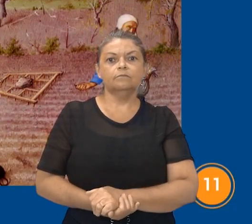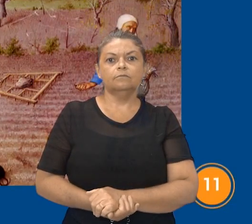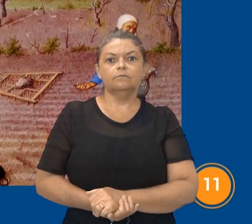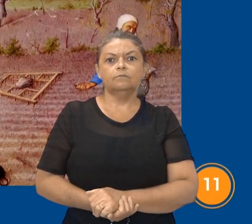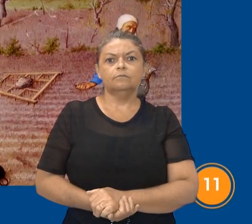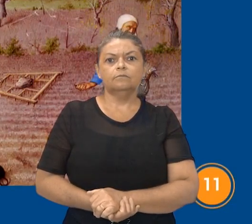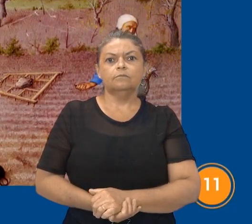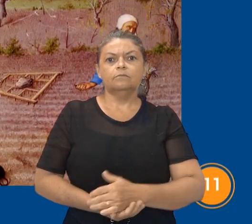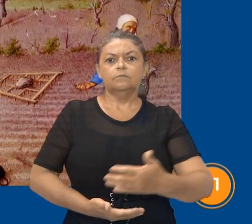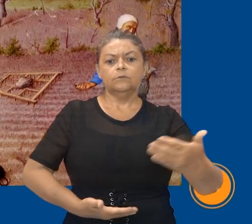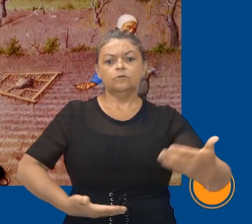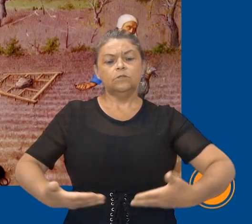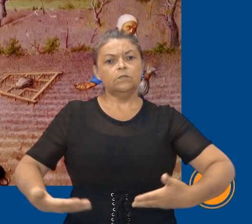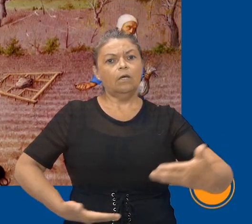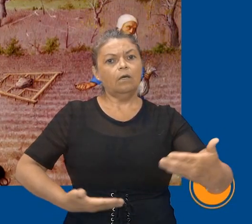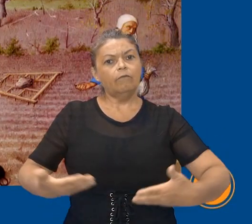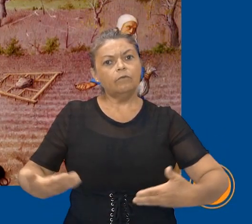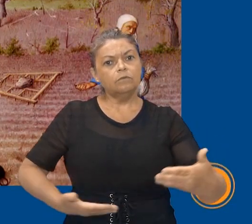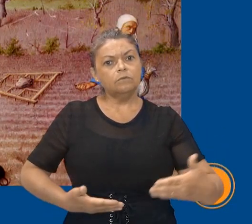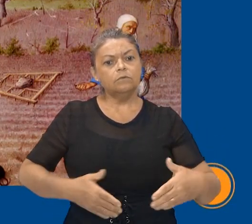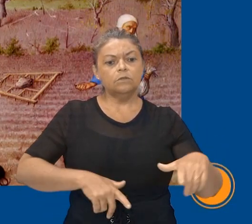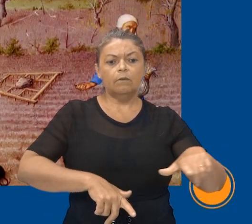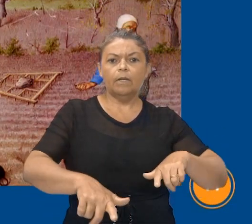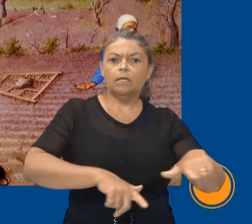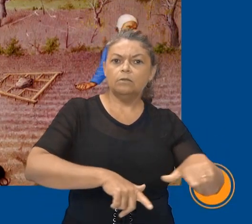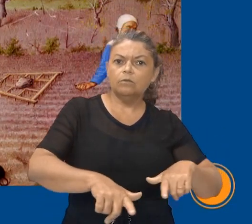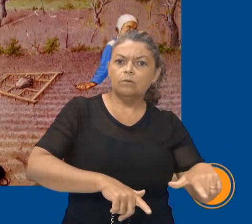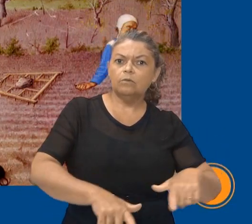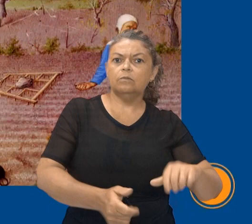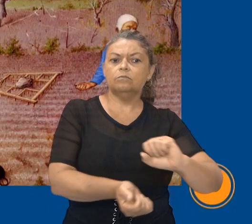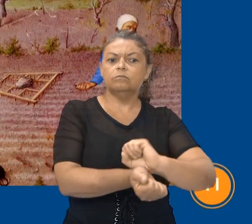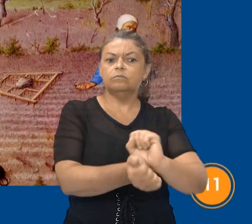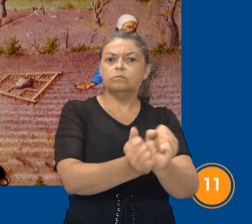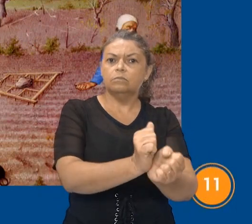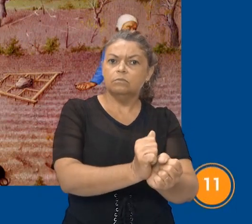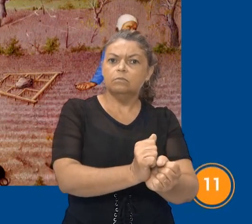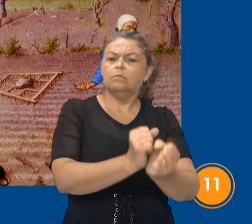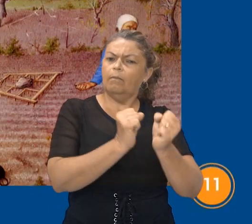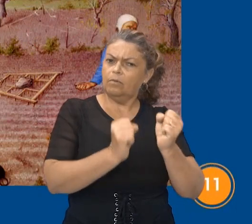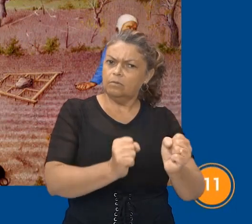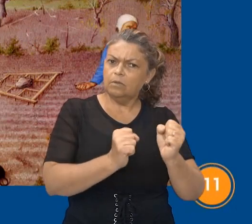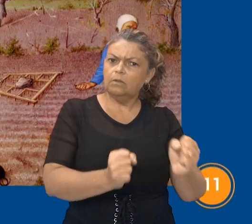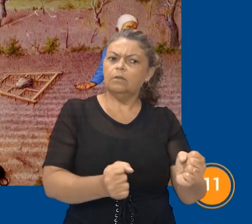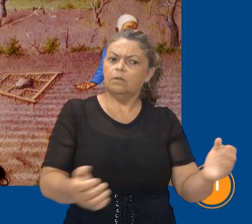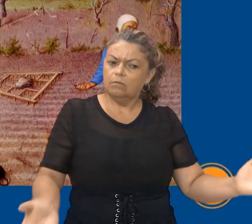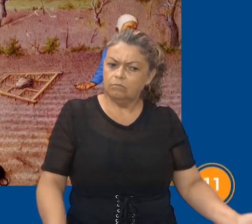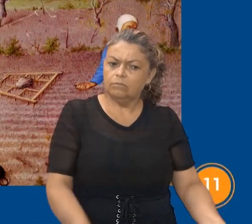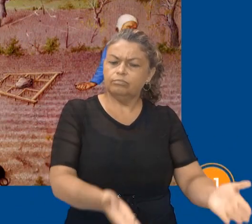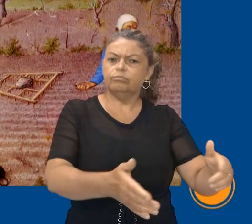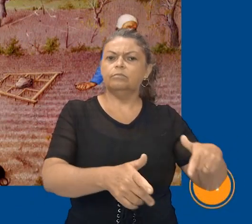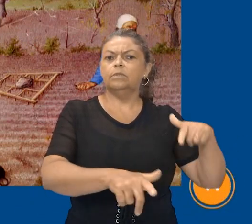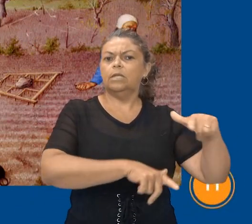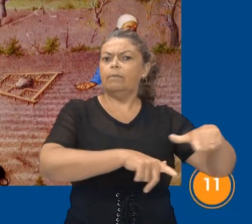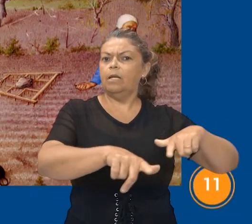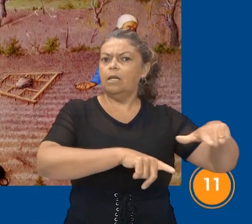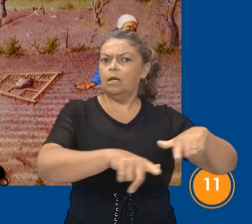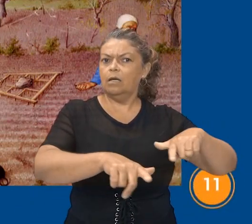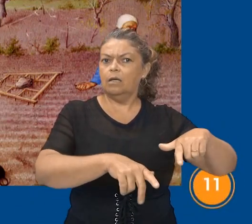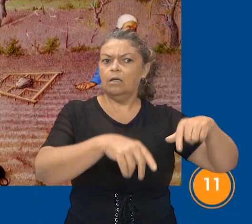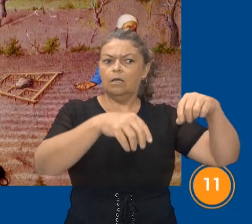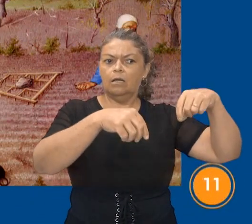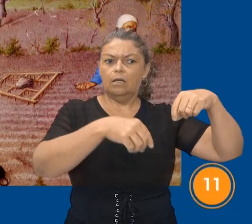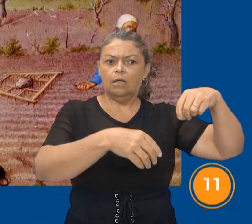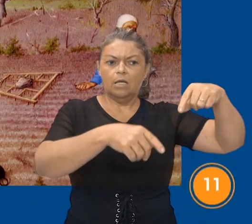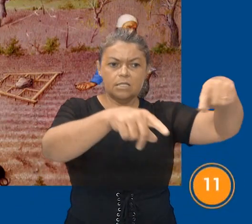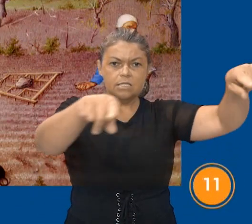usar a terra para cultivo e tinham proteção para isso. Pagavam impostos. Então, olha aí, isso